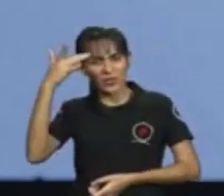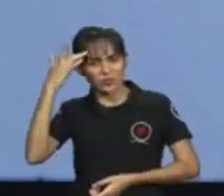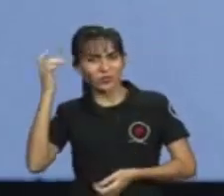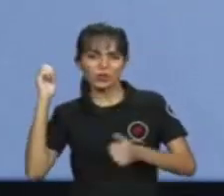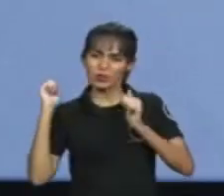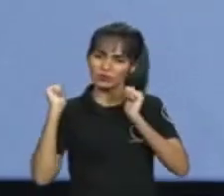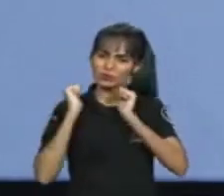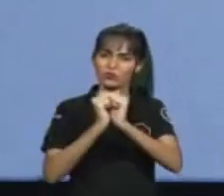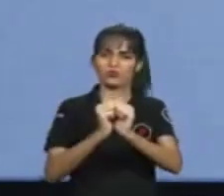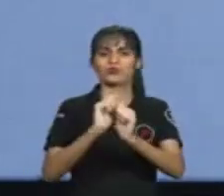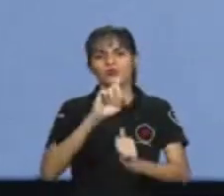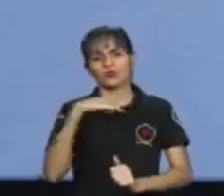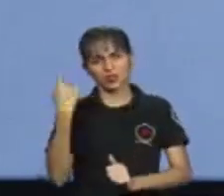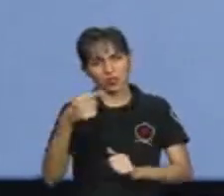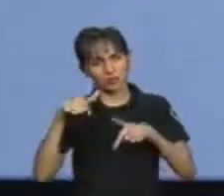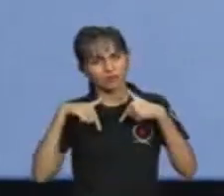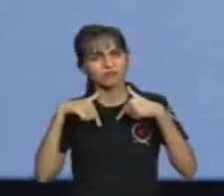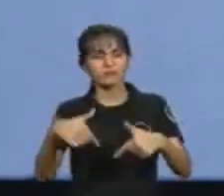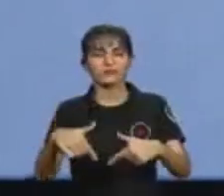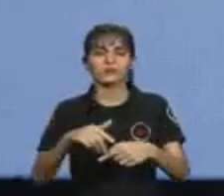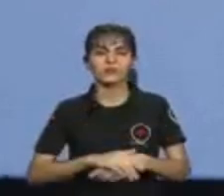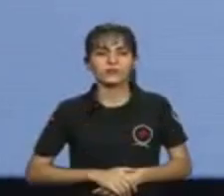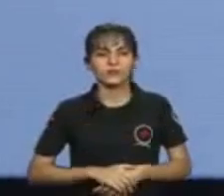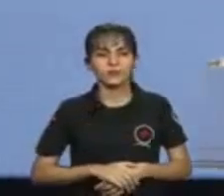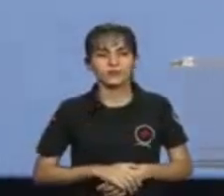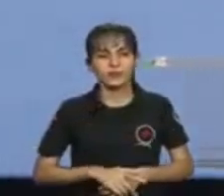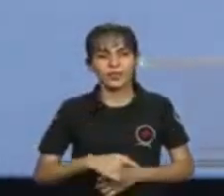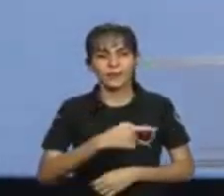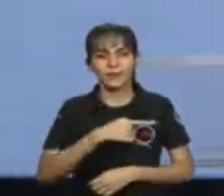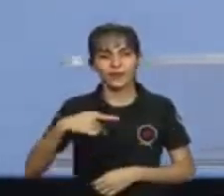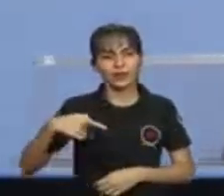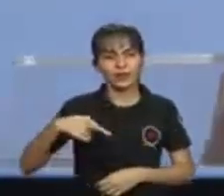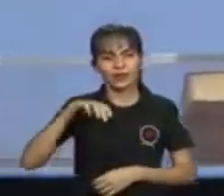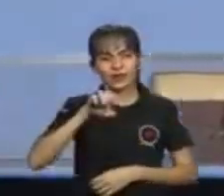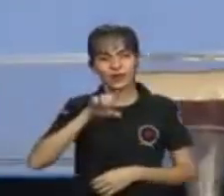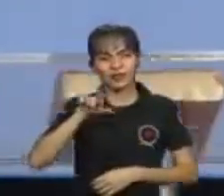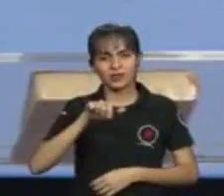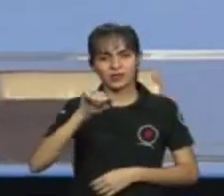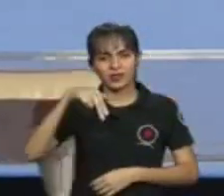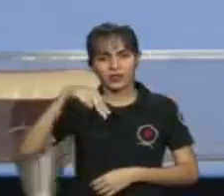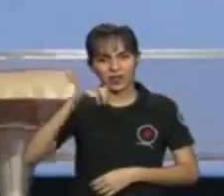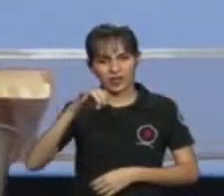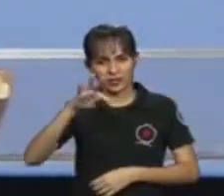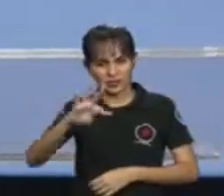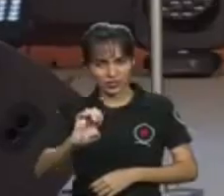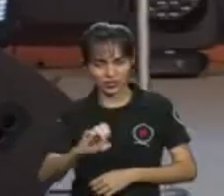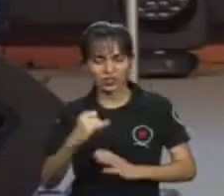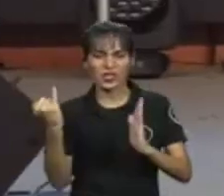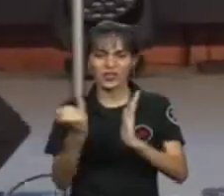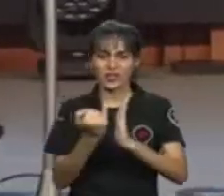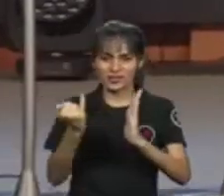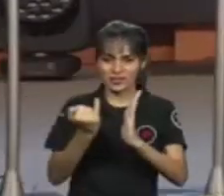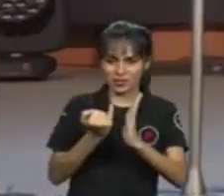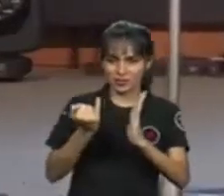caminhar conosco. Trazendo a pastora Ezenete, uma intercessora, uma das